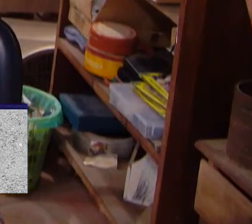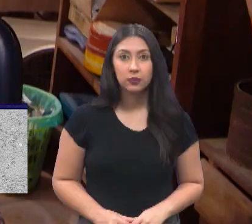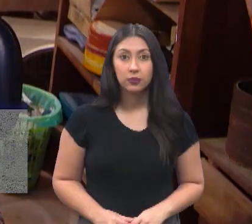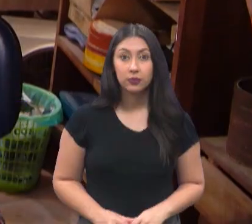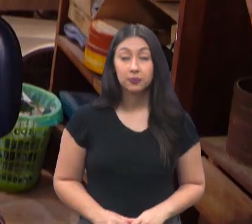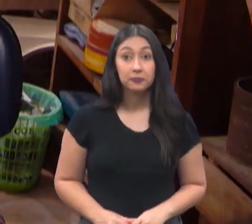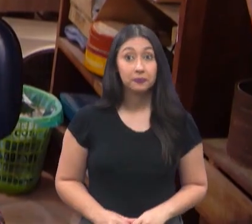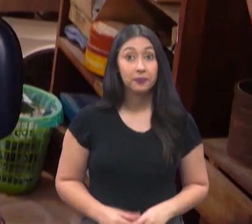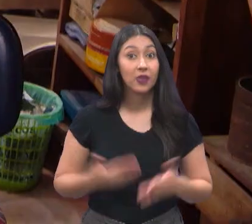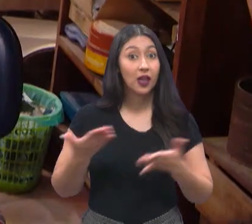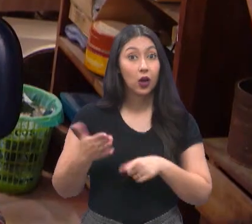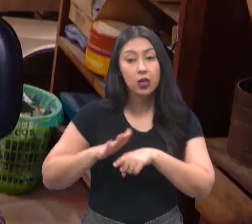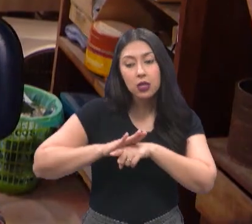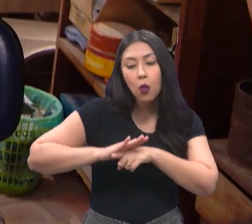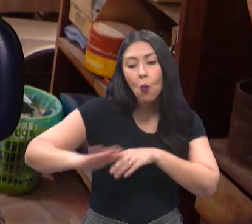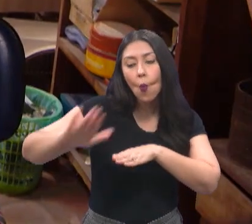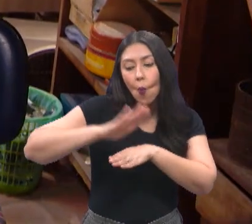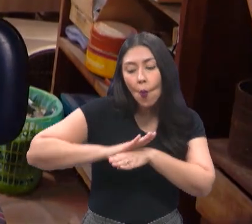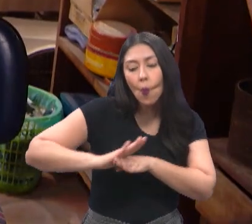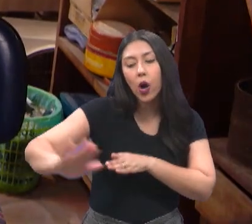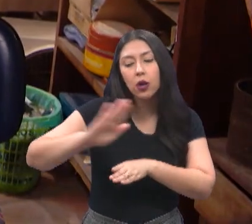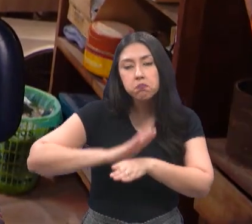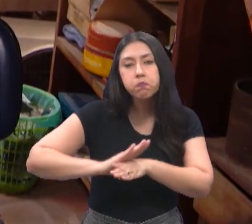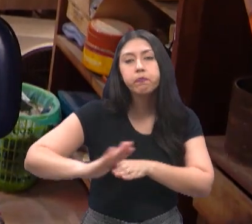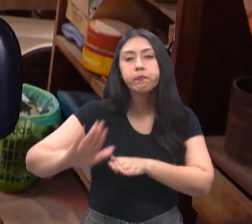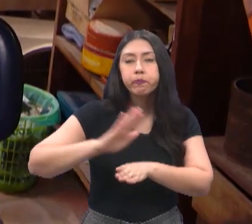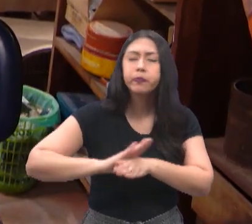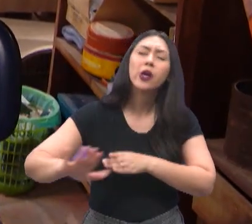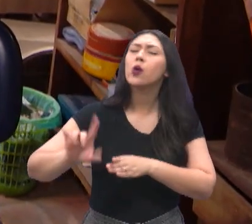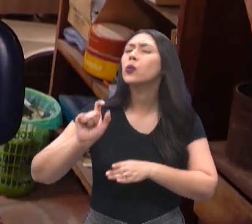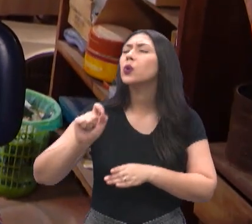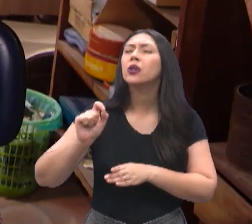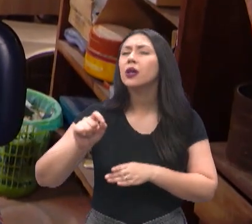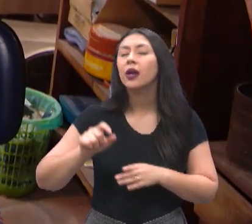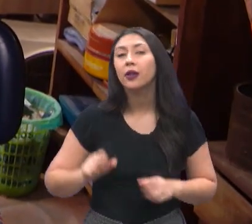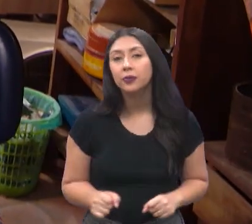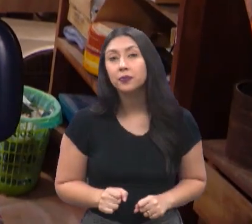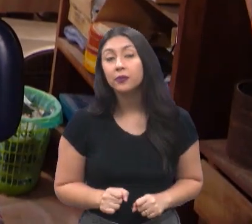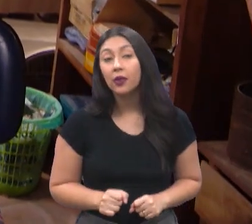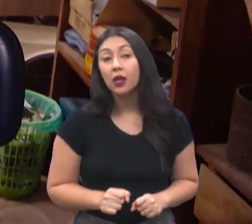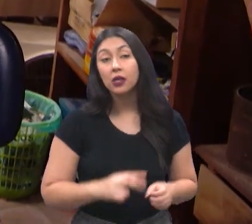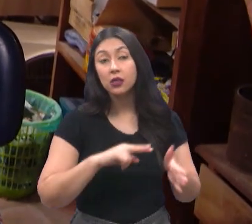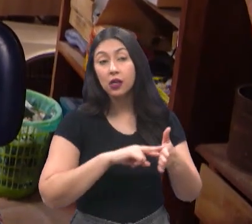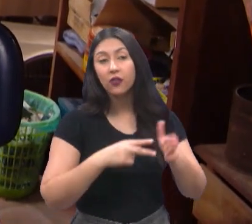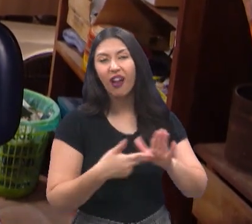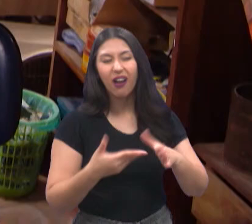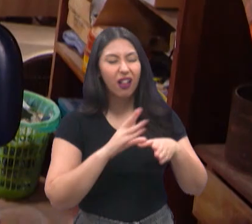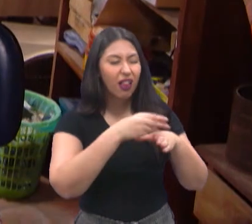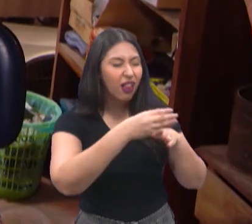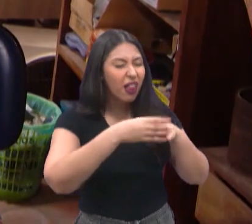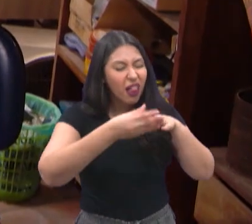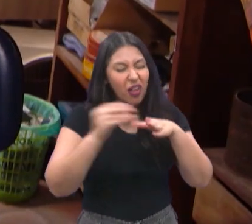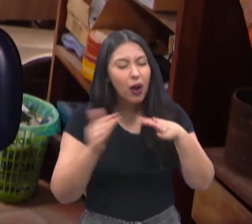Pessoal, agora eu tô tirando a aresta da prata. O que significa isso, Camila? Significa que a gente está tirando as rebarbinhas